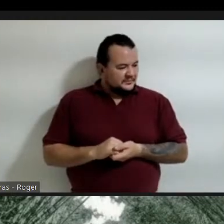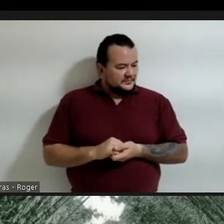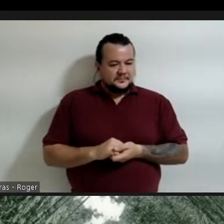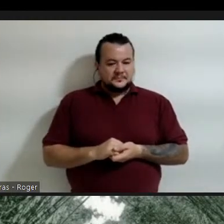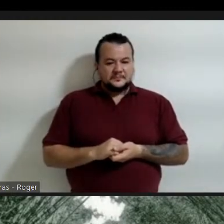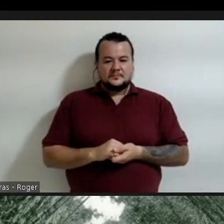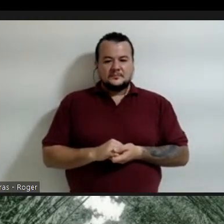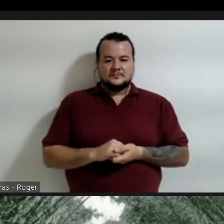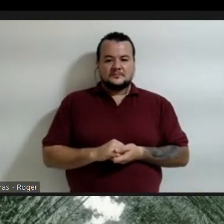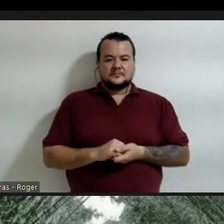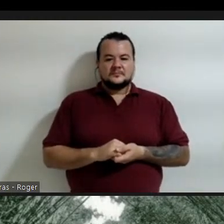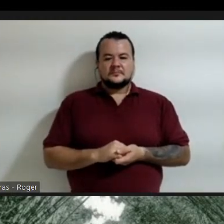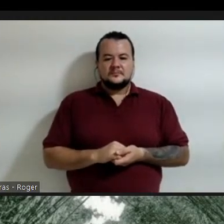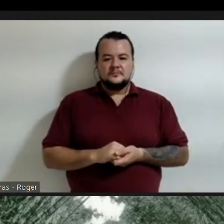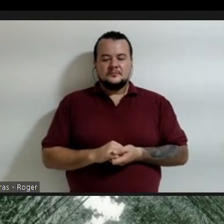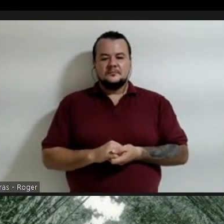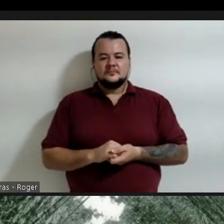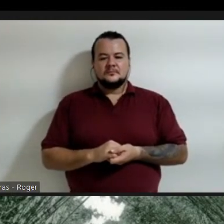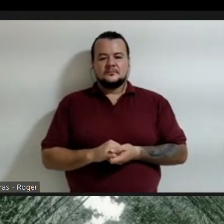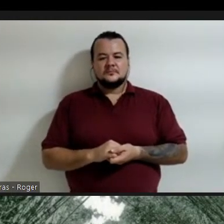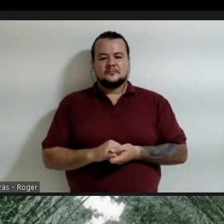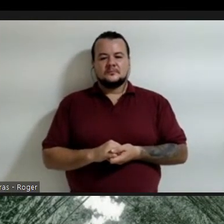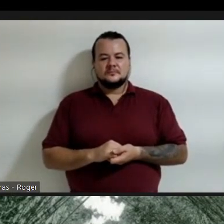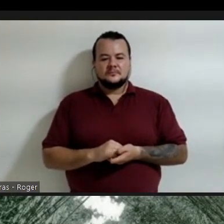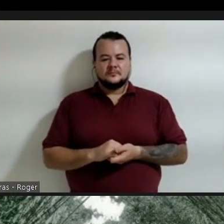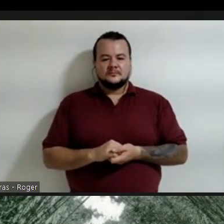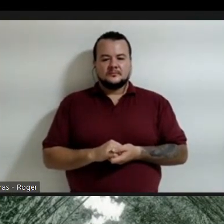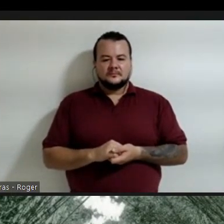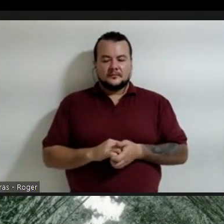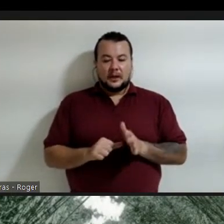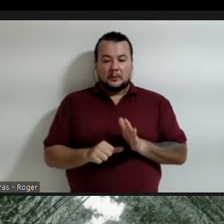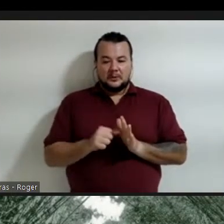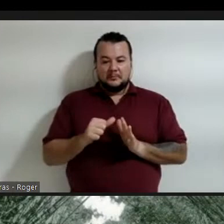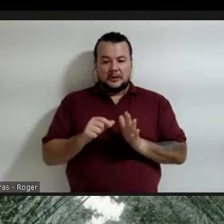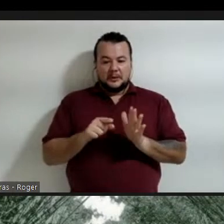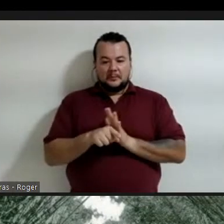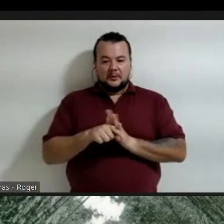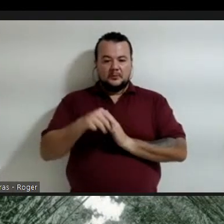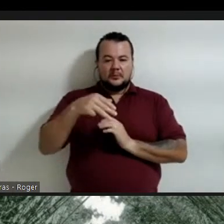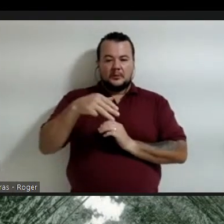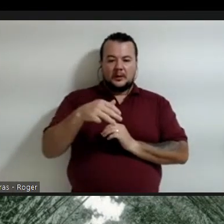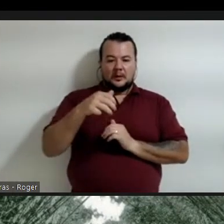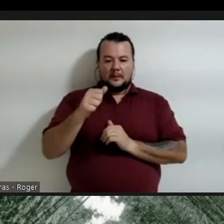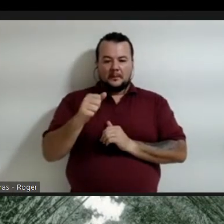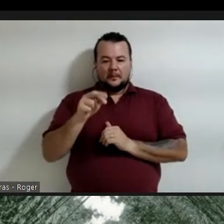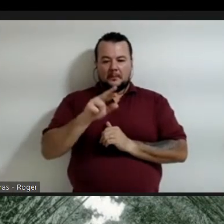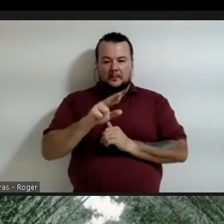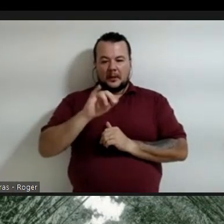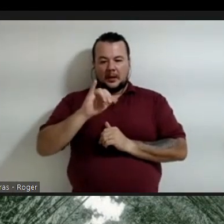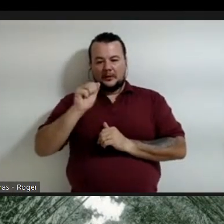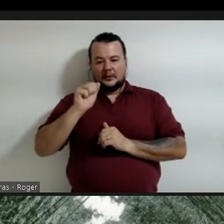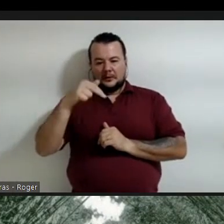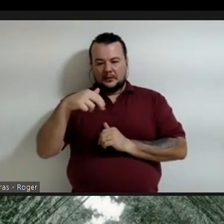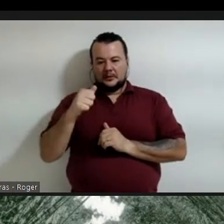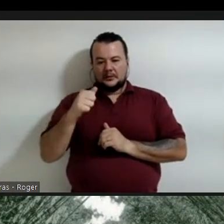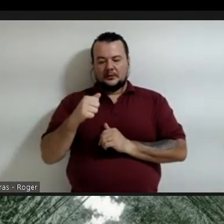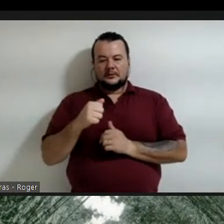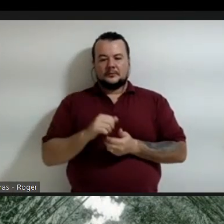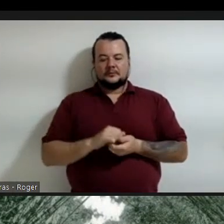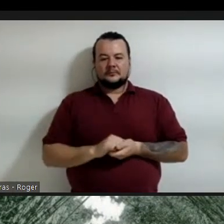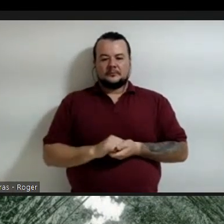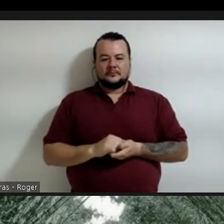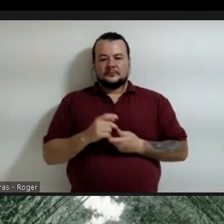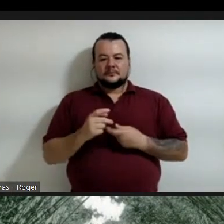para Marianne de Klerk, vou estar aqui no chat, vou falar em português, contando com a tradução, é a respeito